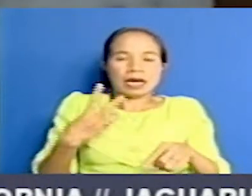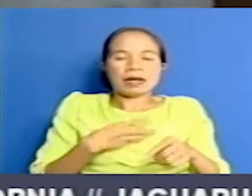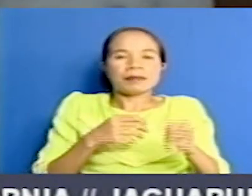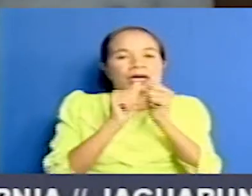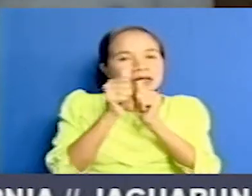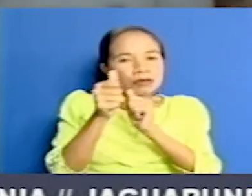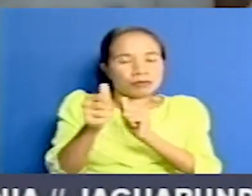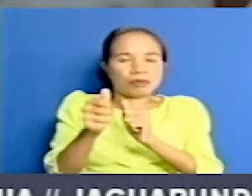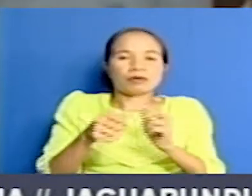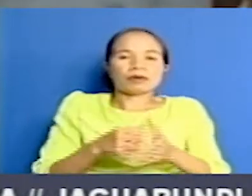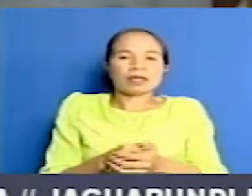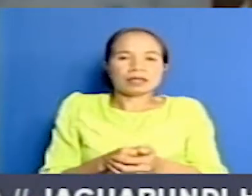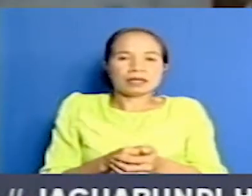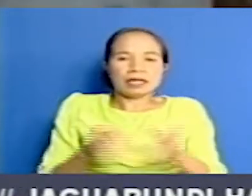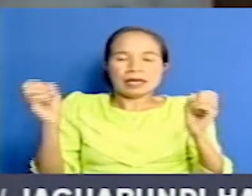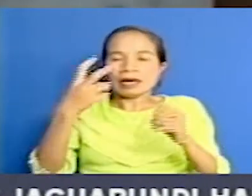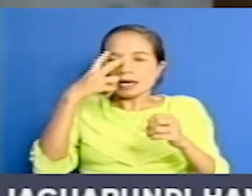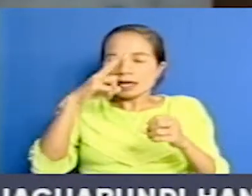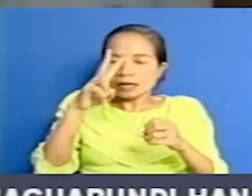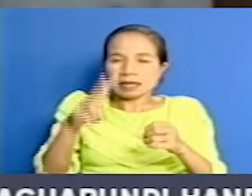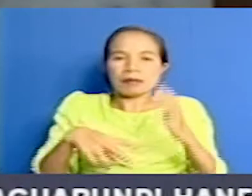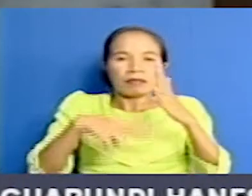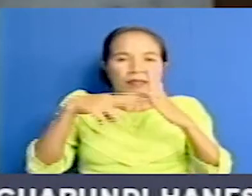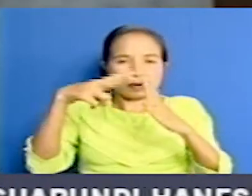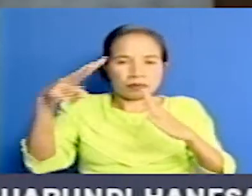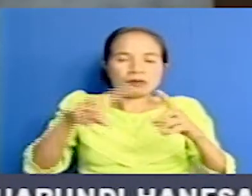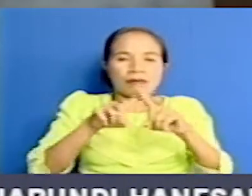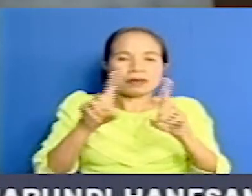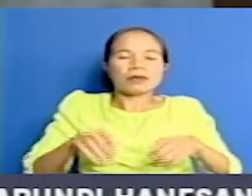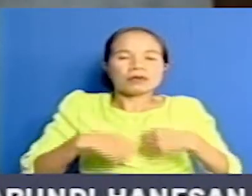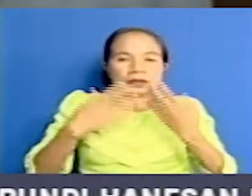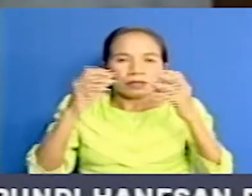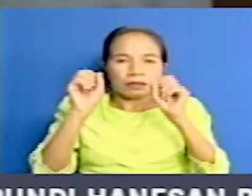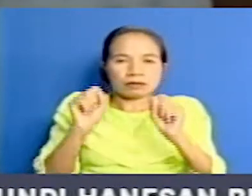que la hare ba valor, mas be oin satu, bele,